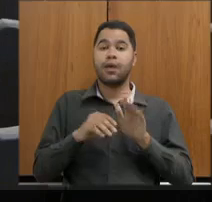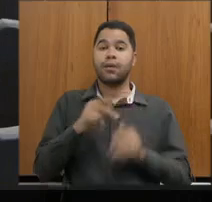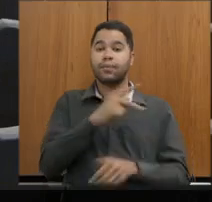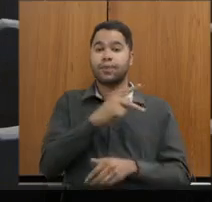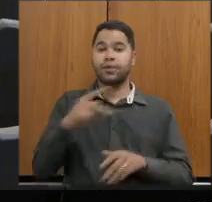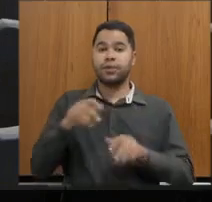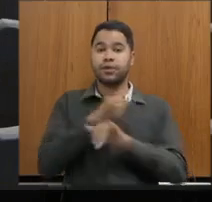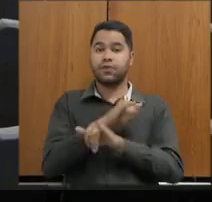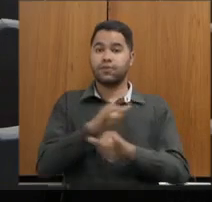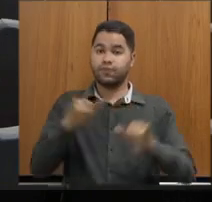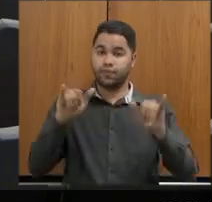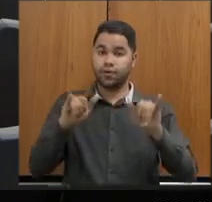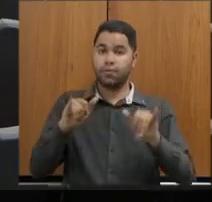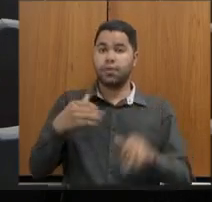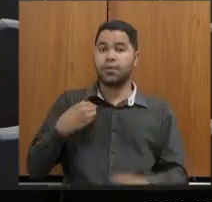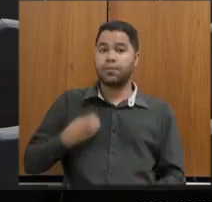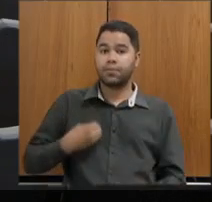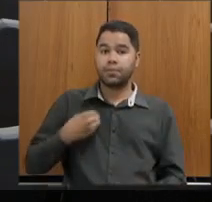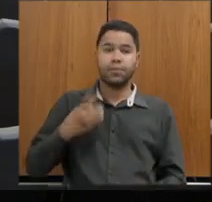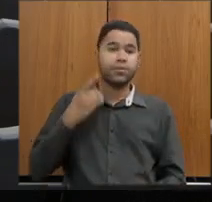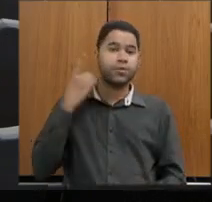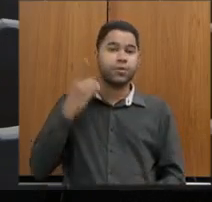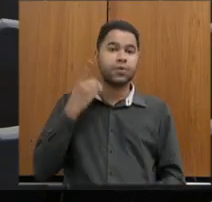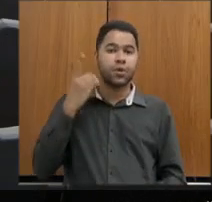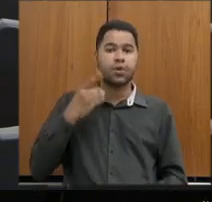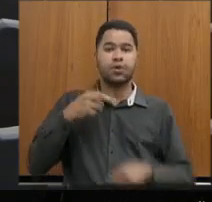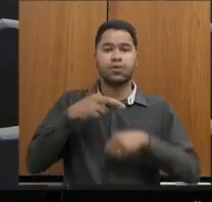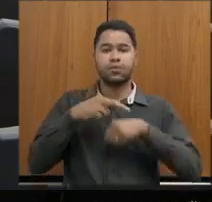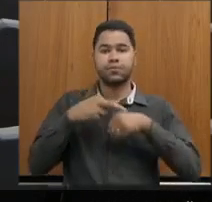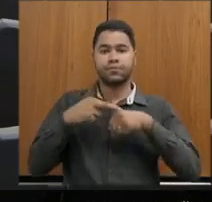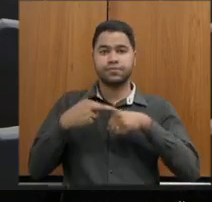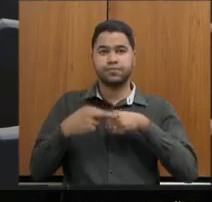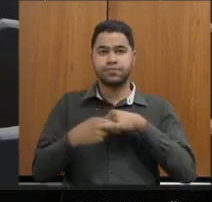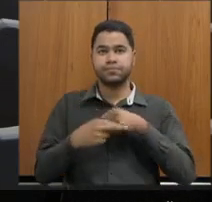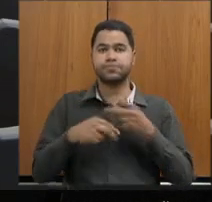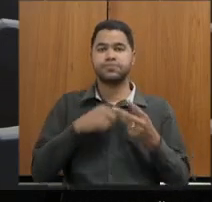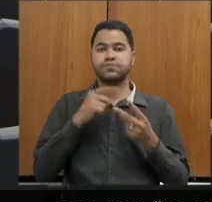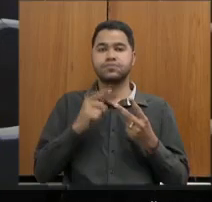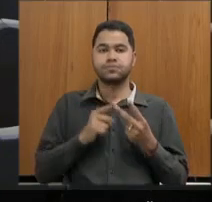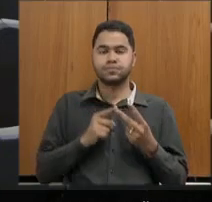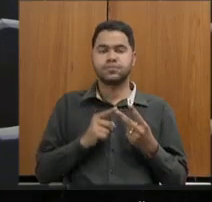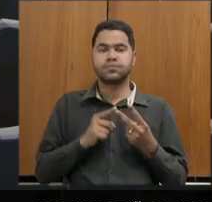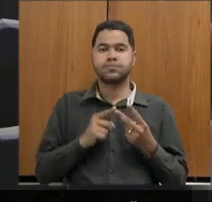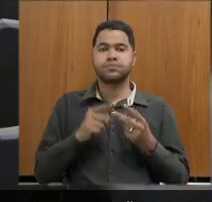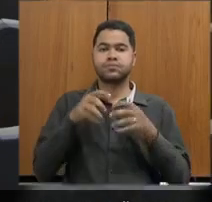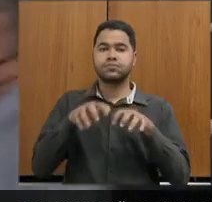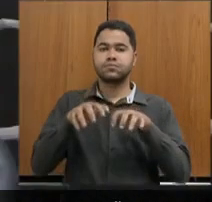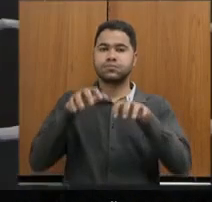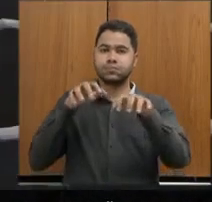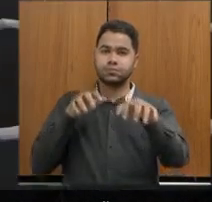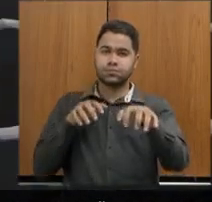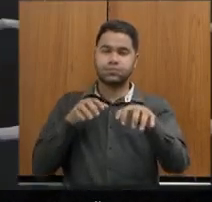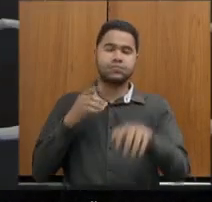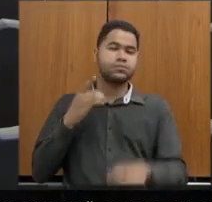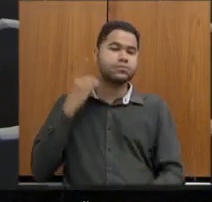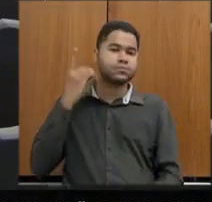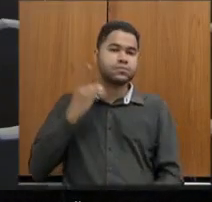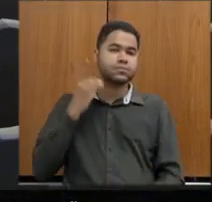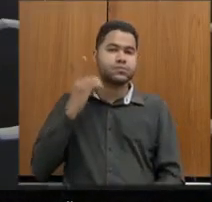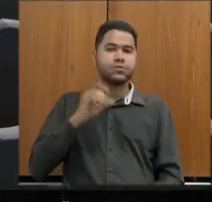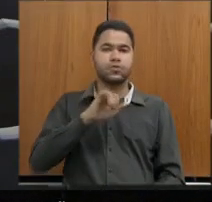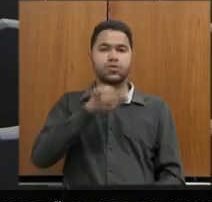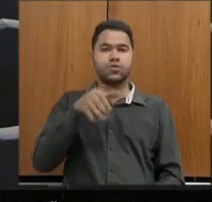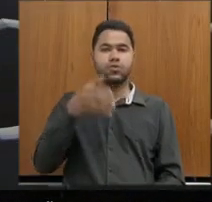às vezes é e o deputado Sargento Rodrigues e remota leite o deputado